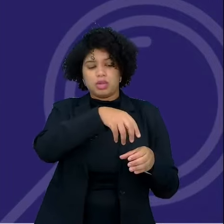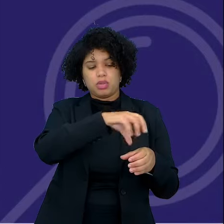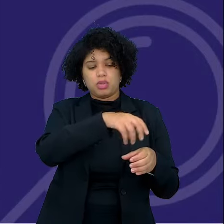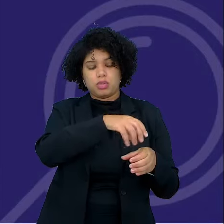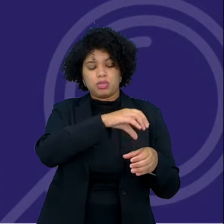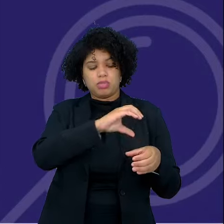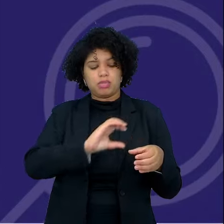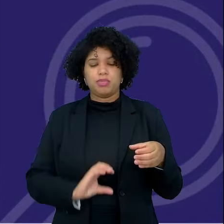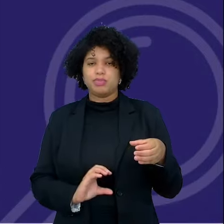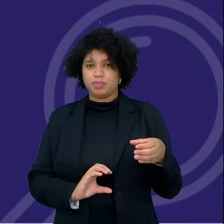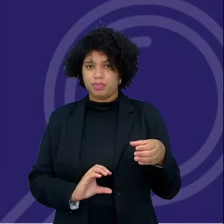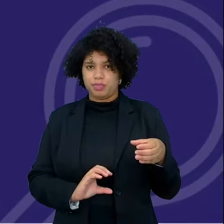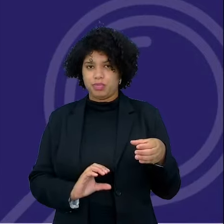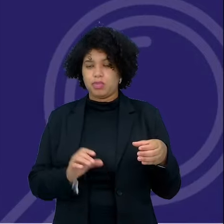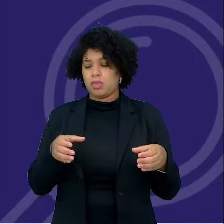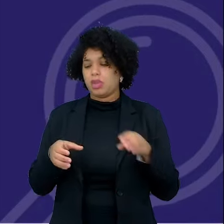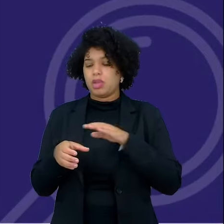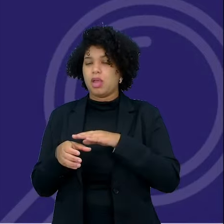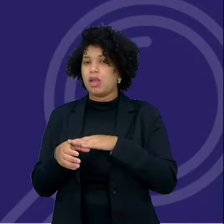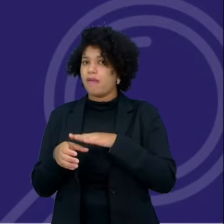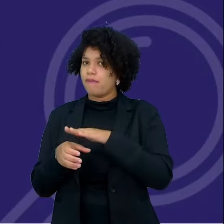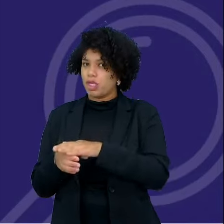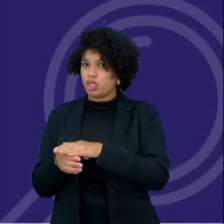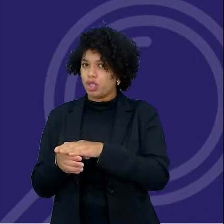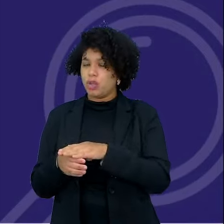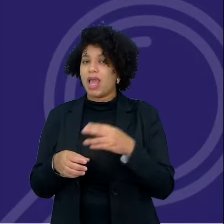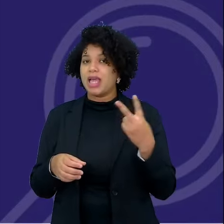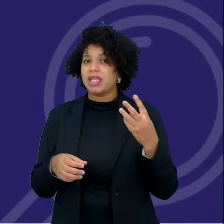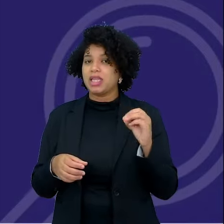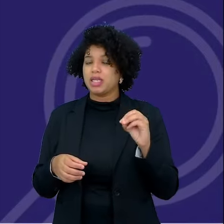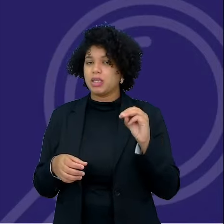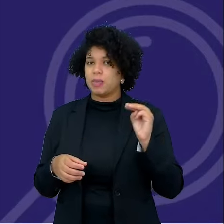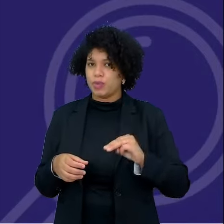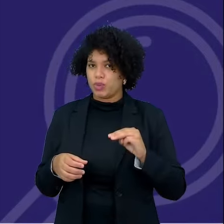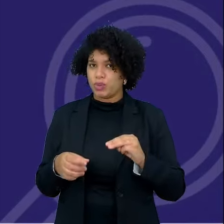Os dois durante 30 minutos. Vai verificar a diferença.